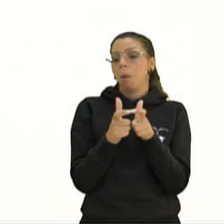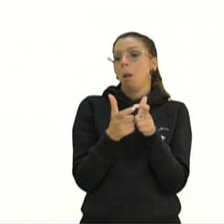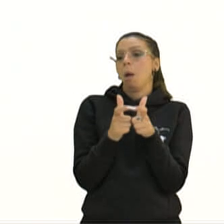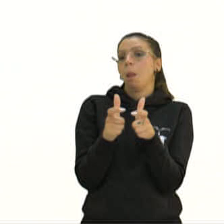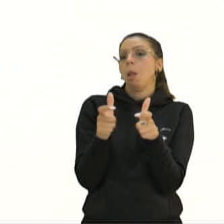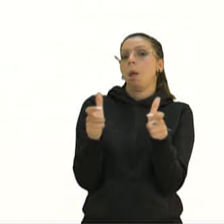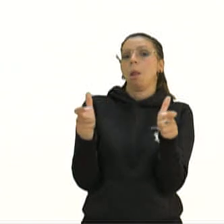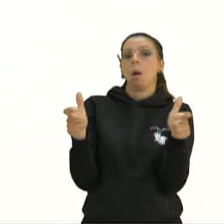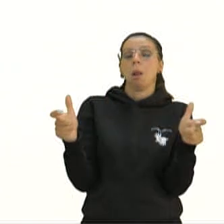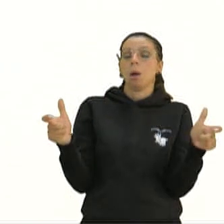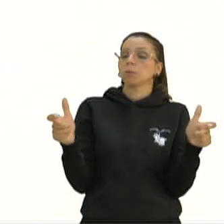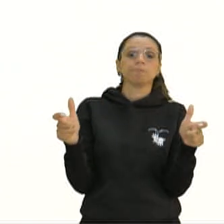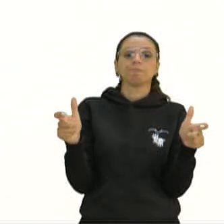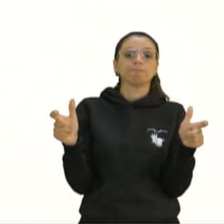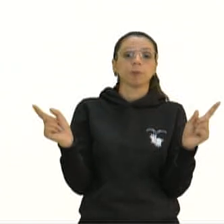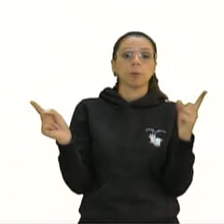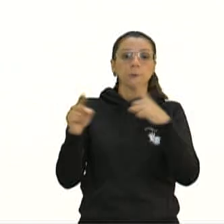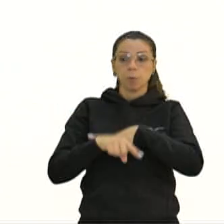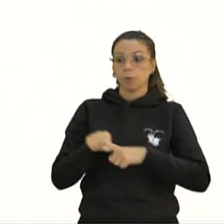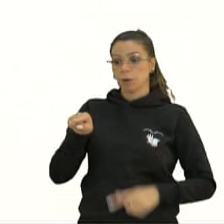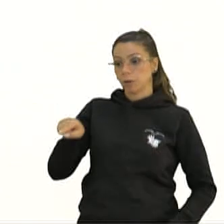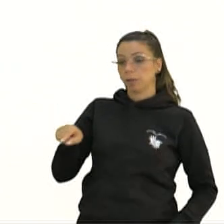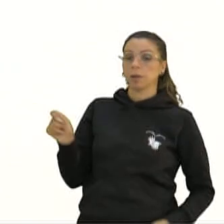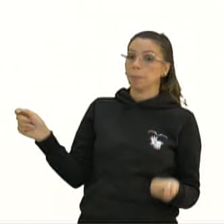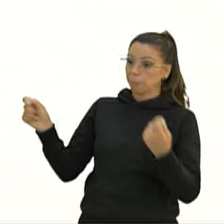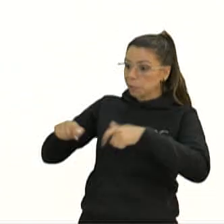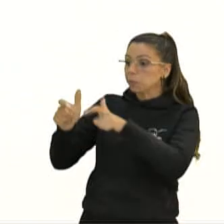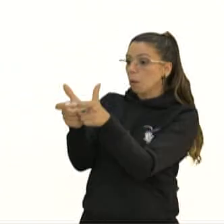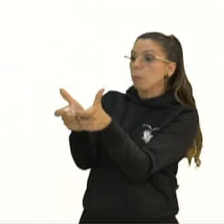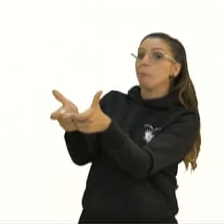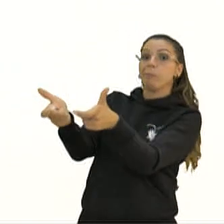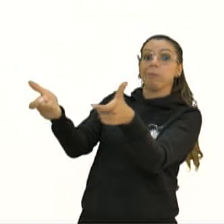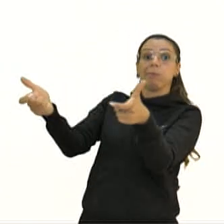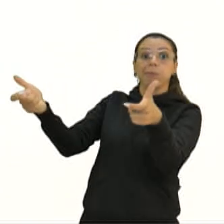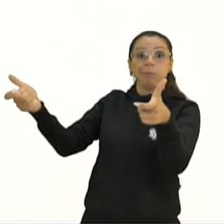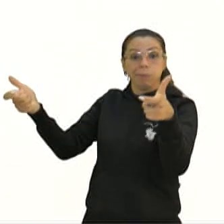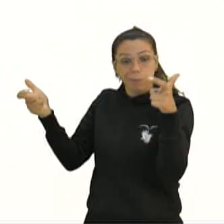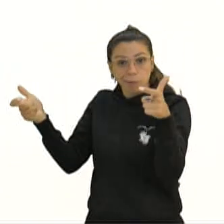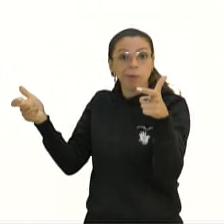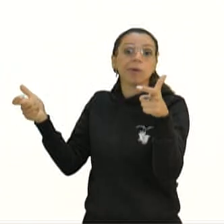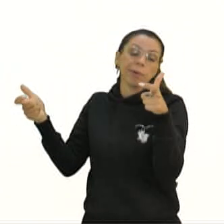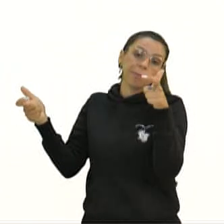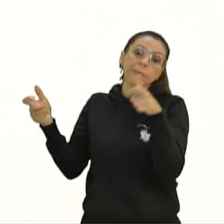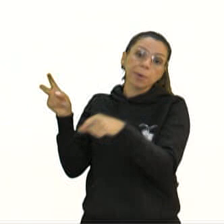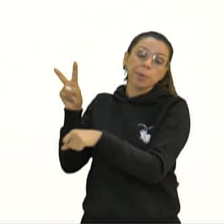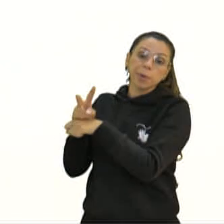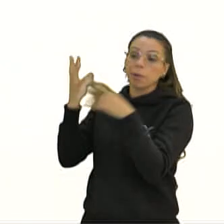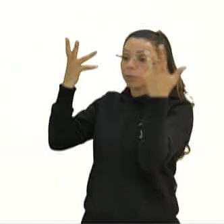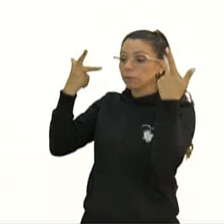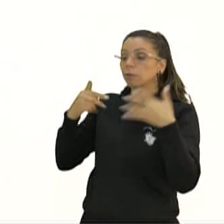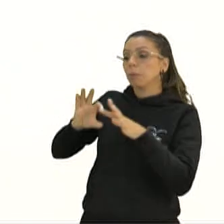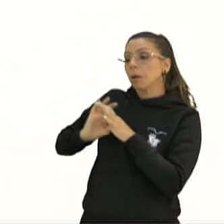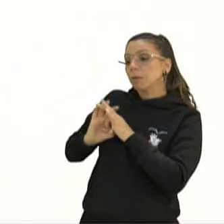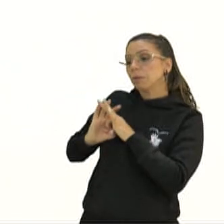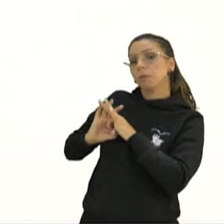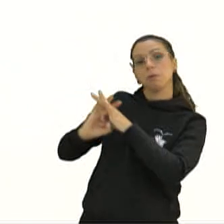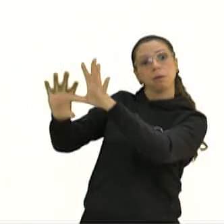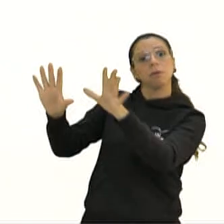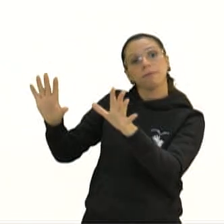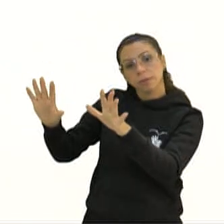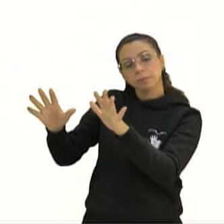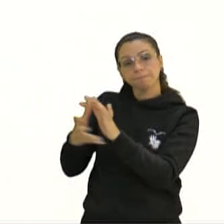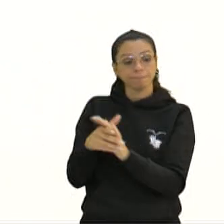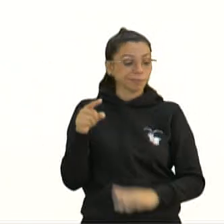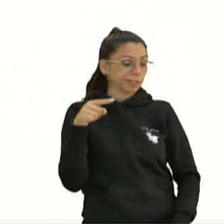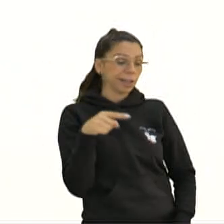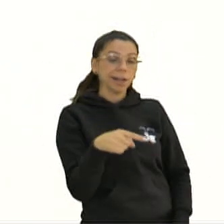de terra, ao contrário da extensiva, que a gente precisa, né, que seja uma área grande para que ele possa ser criado